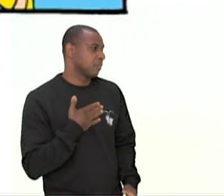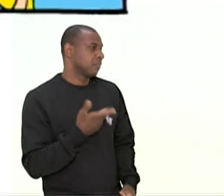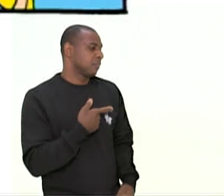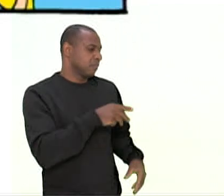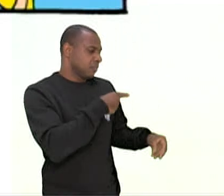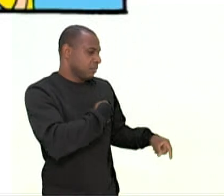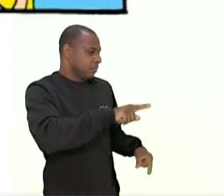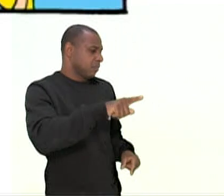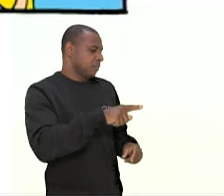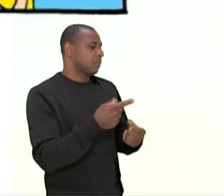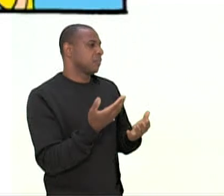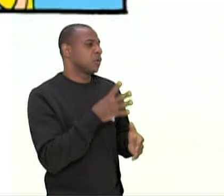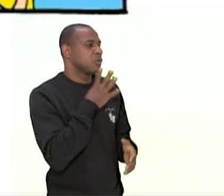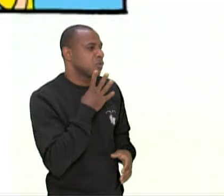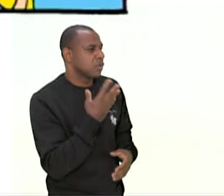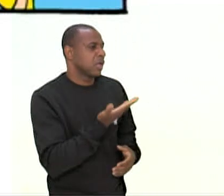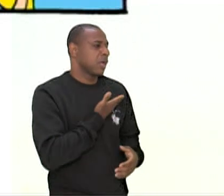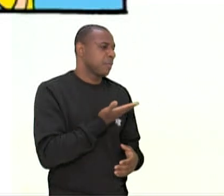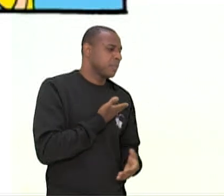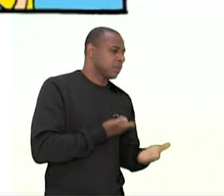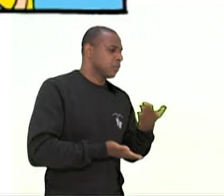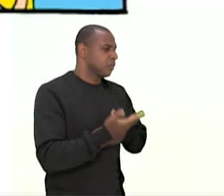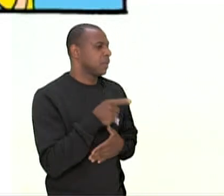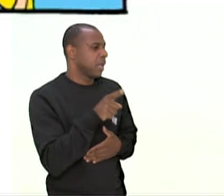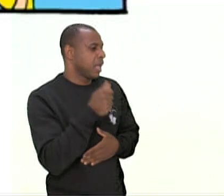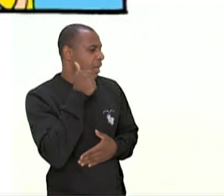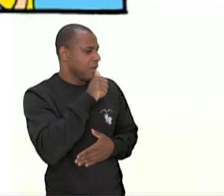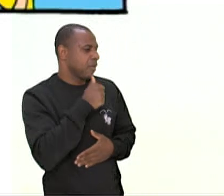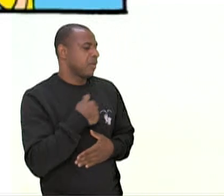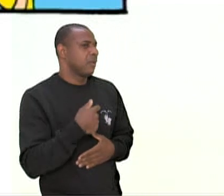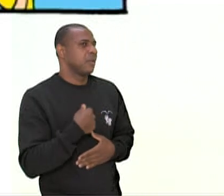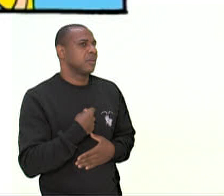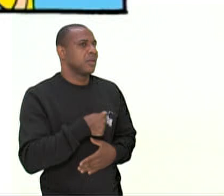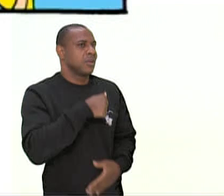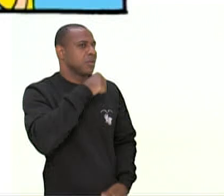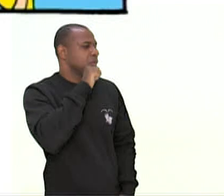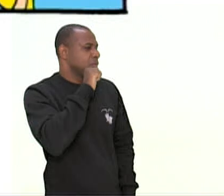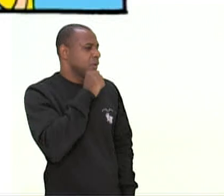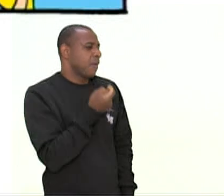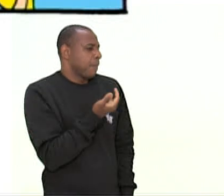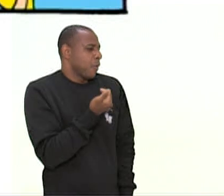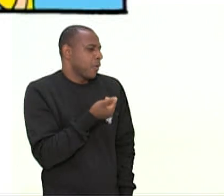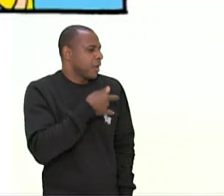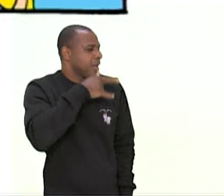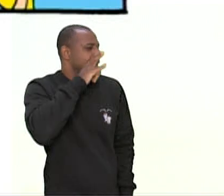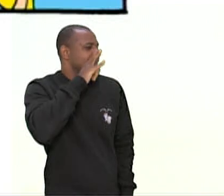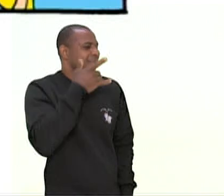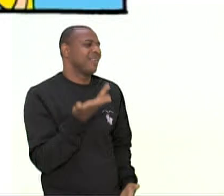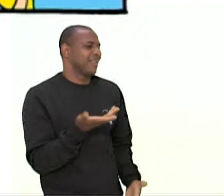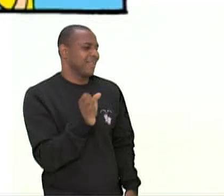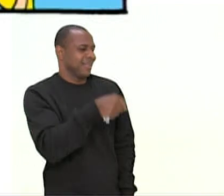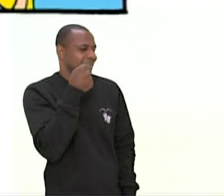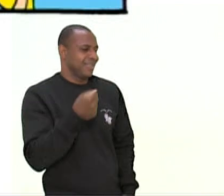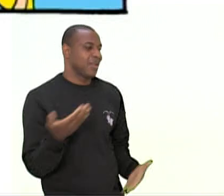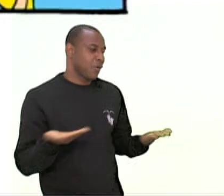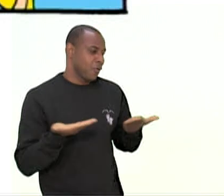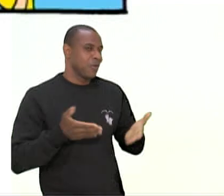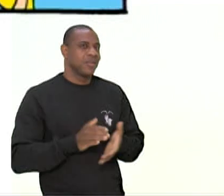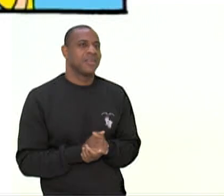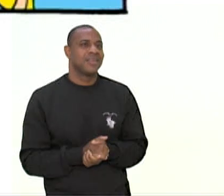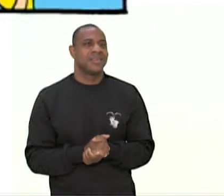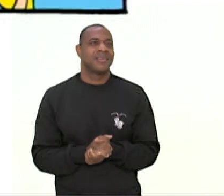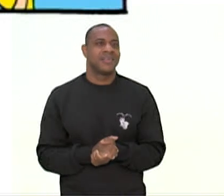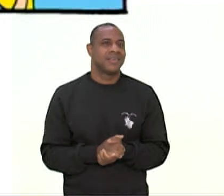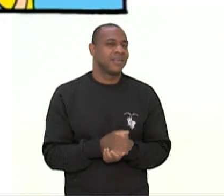levou para conhecer os amigos e ela disse... Estou bebendo menos cerveja hoje em dia.